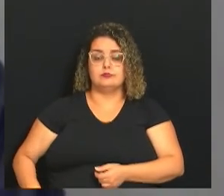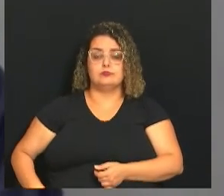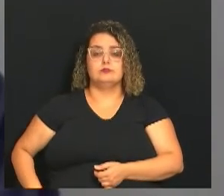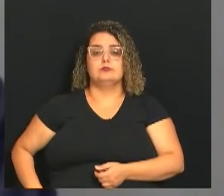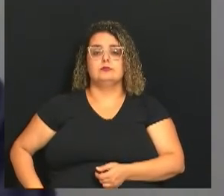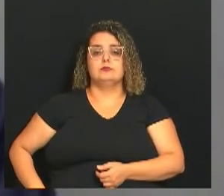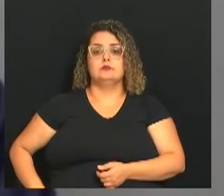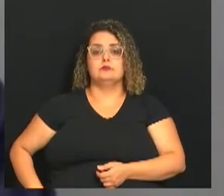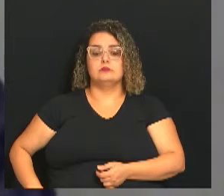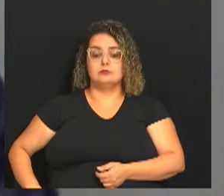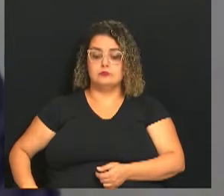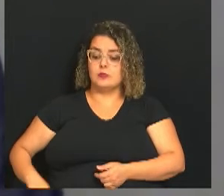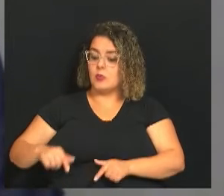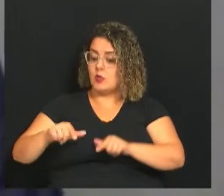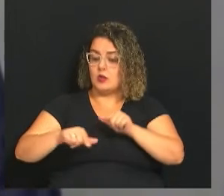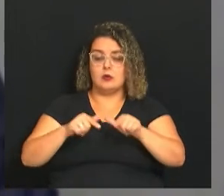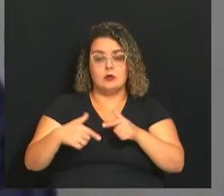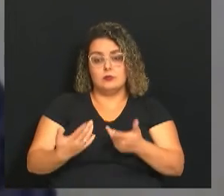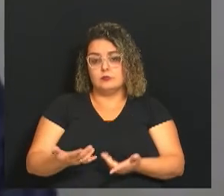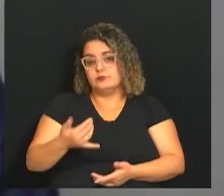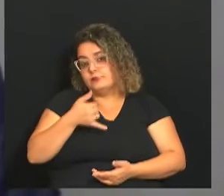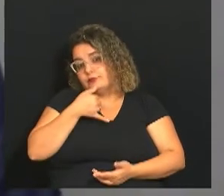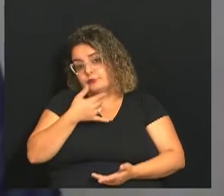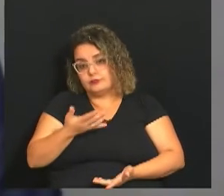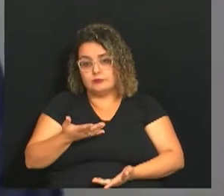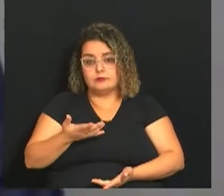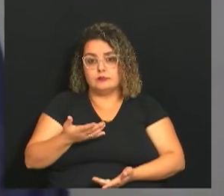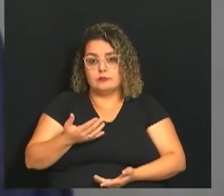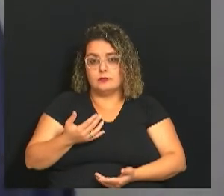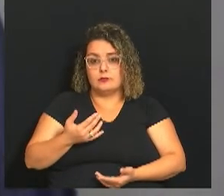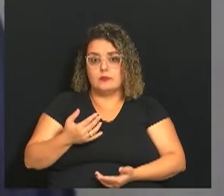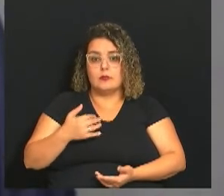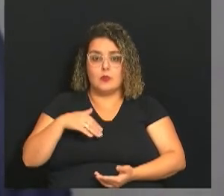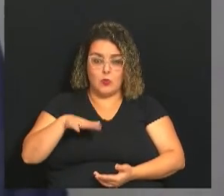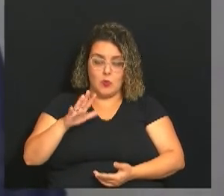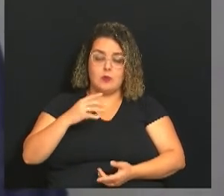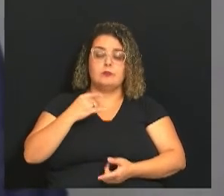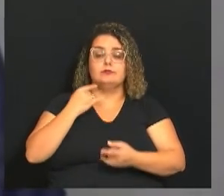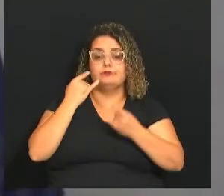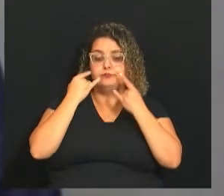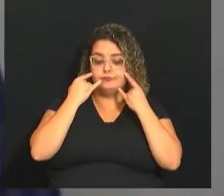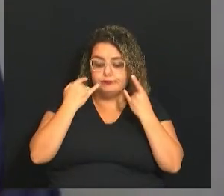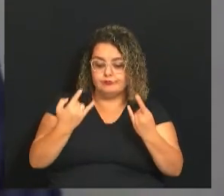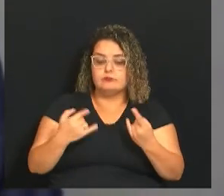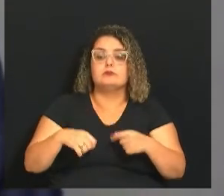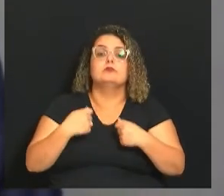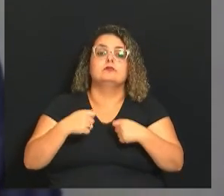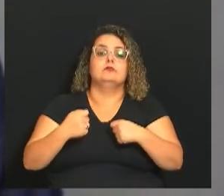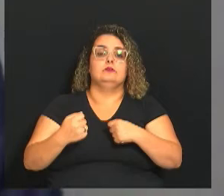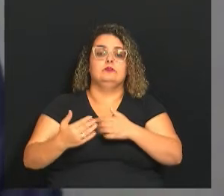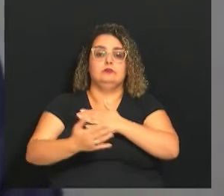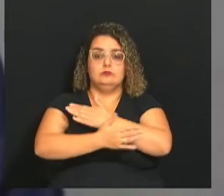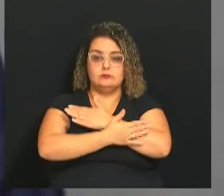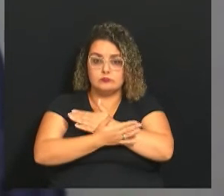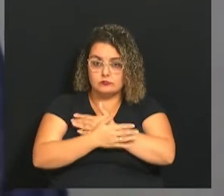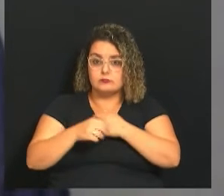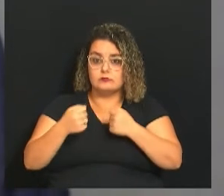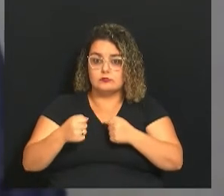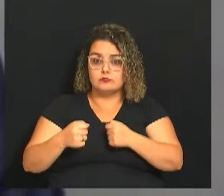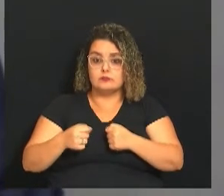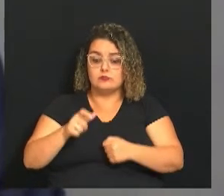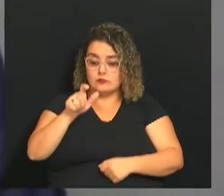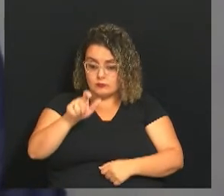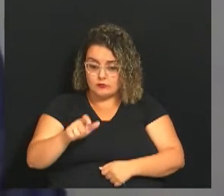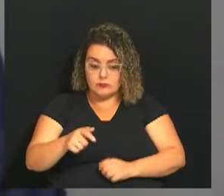funcionário, infelizmente, por mais que seja o mais interessado, ele precisa desse auxílio, ele precisa que alguém mostre para ele